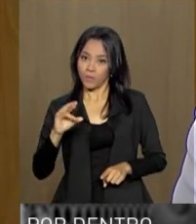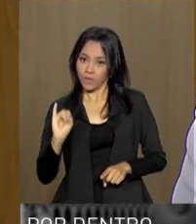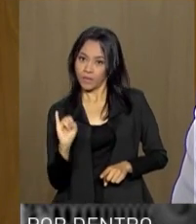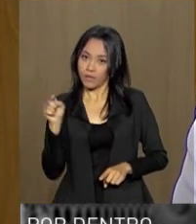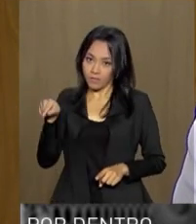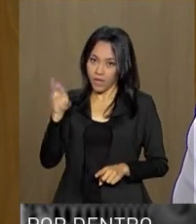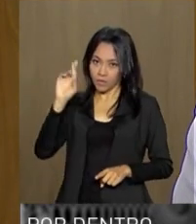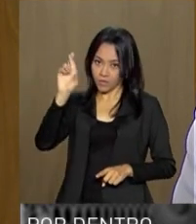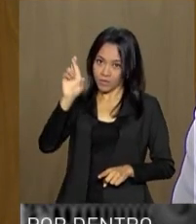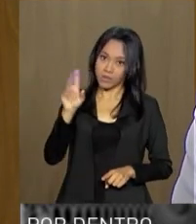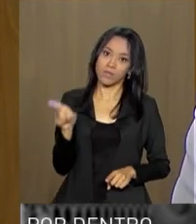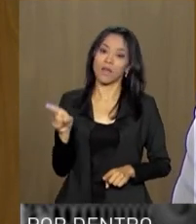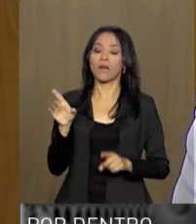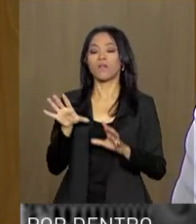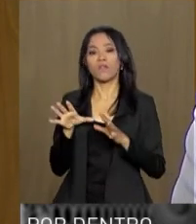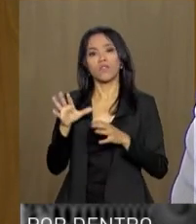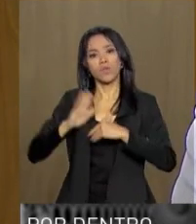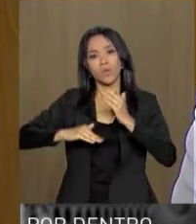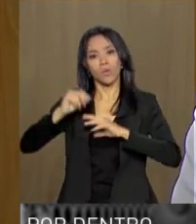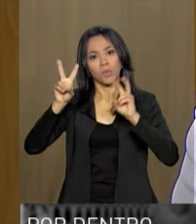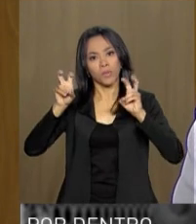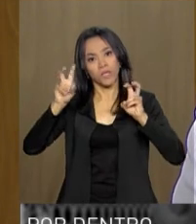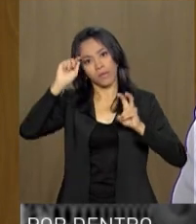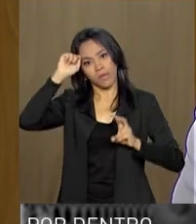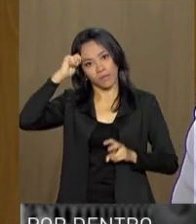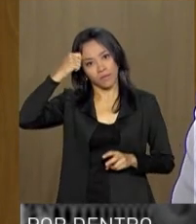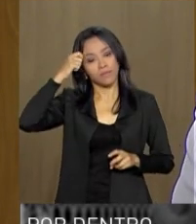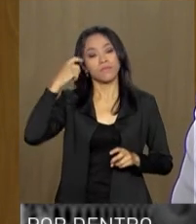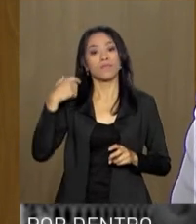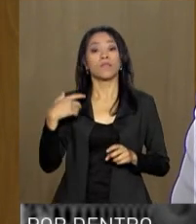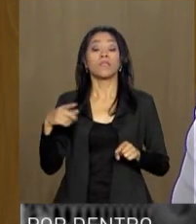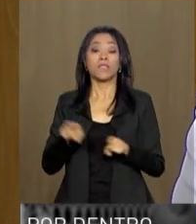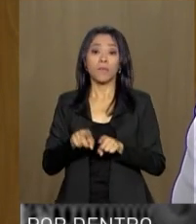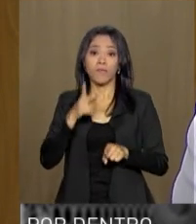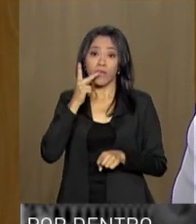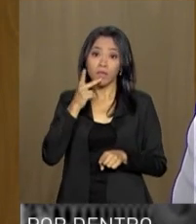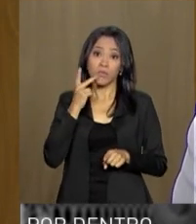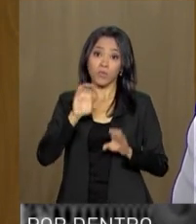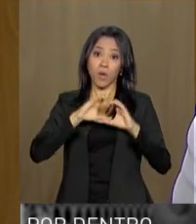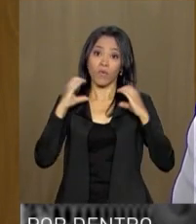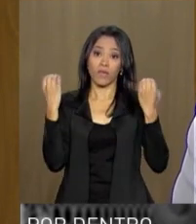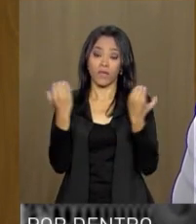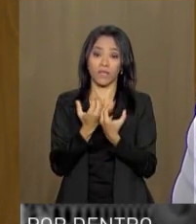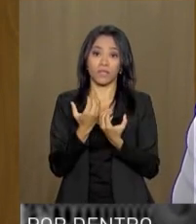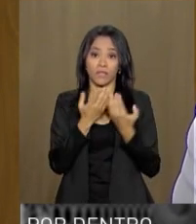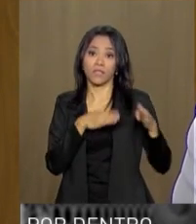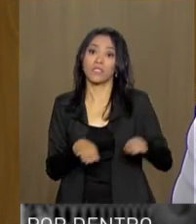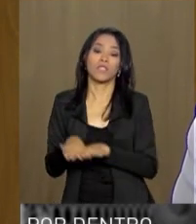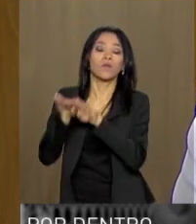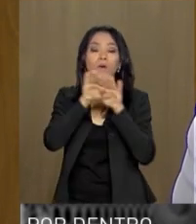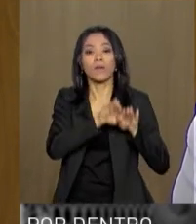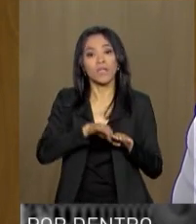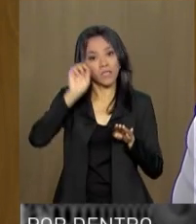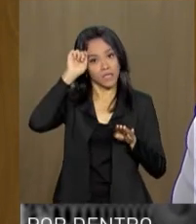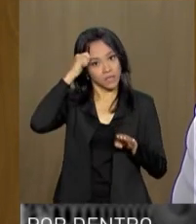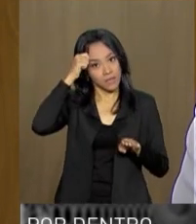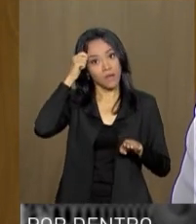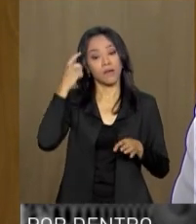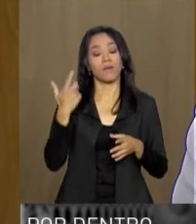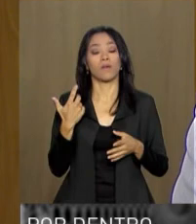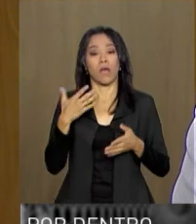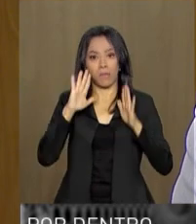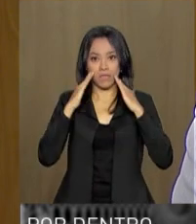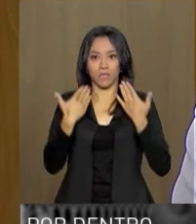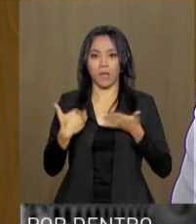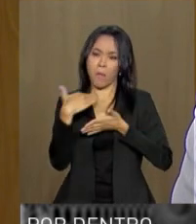afrodescendentes falamos sobre a nossa conferência nacional de promoção da igualdade racial e da nossa além do pioneirismo